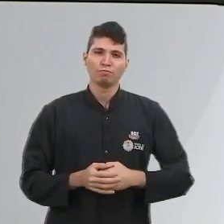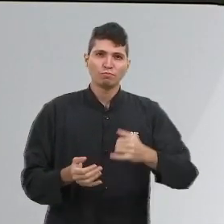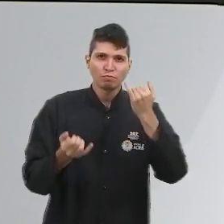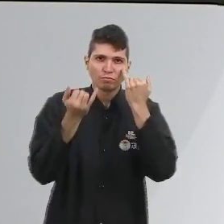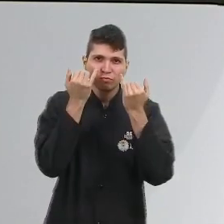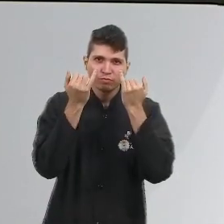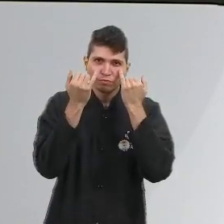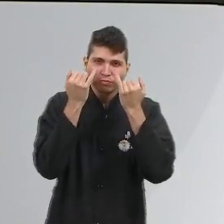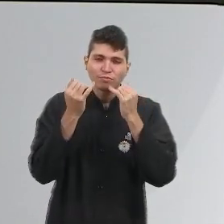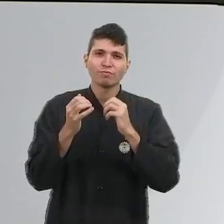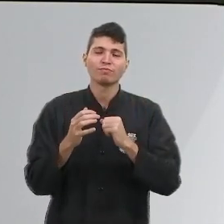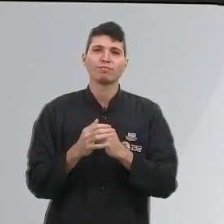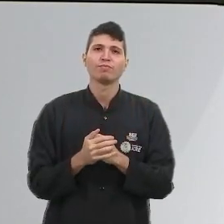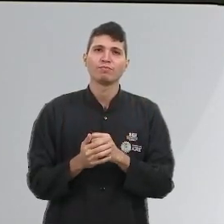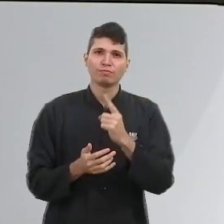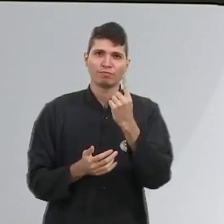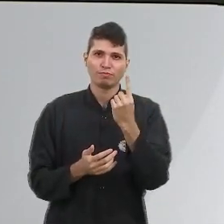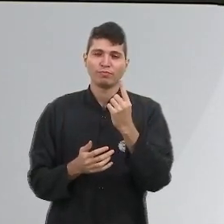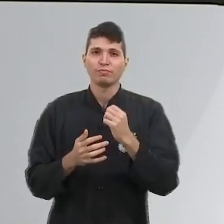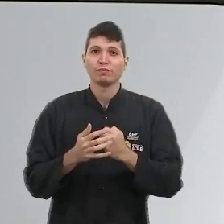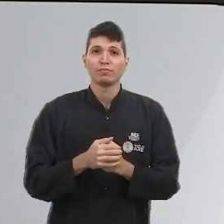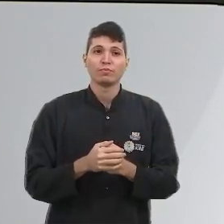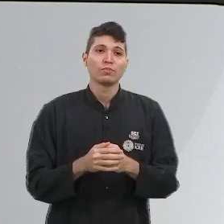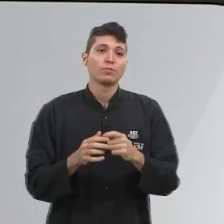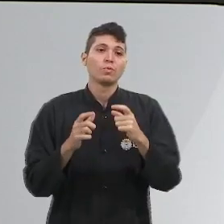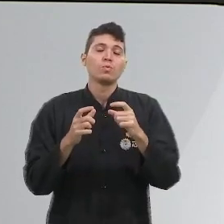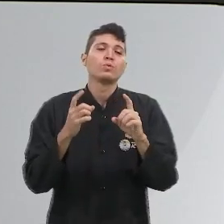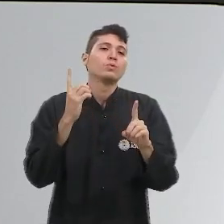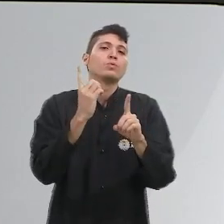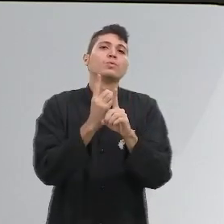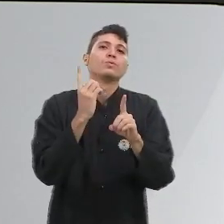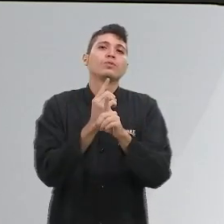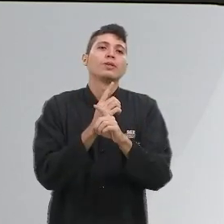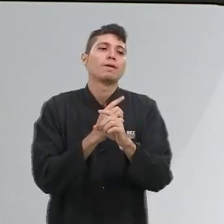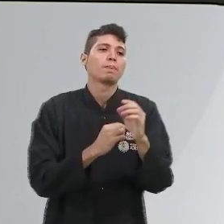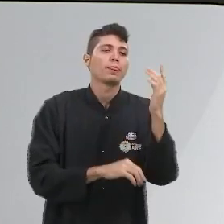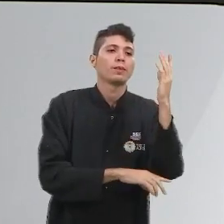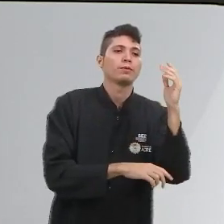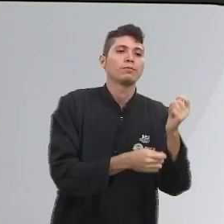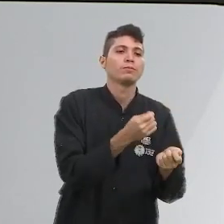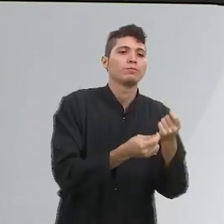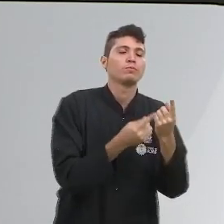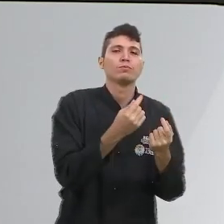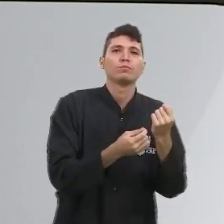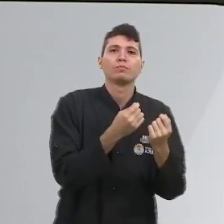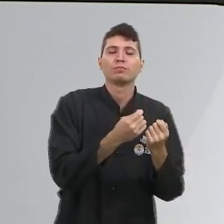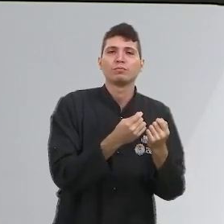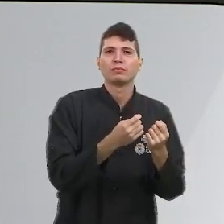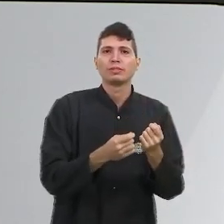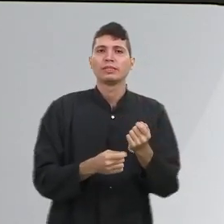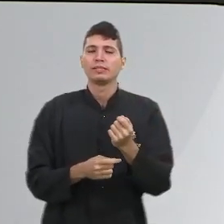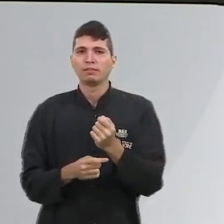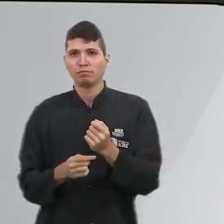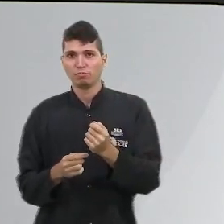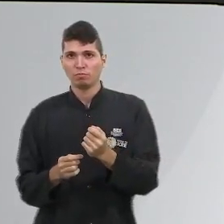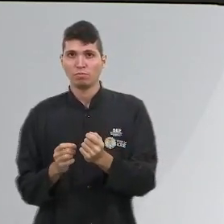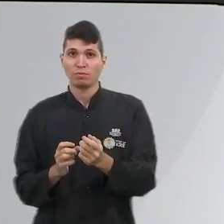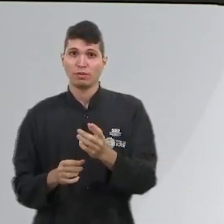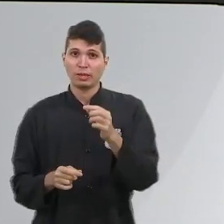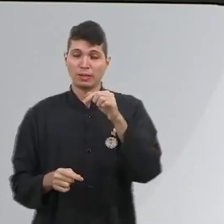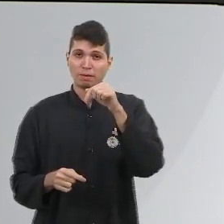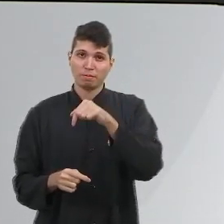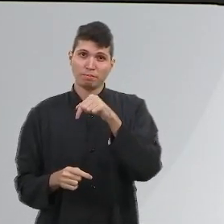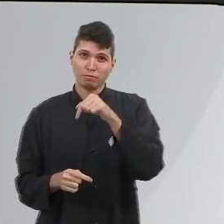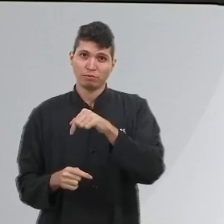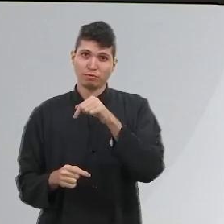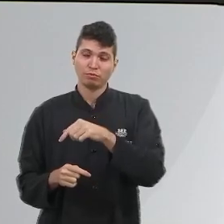situar onde eu tenho carvão vegetal e onde eu tenho carvão mineral. Mineral é se lembrar de mina, né? O carvão mineral ele é encontrado em minas, ele é